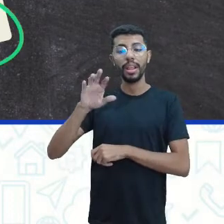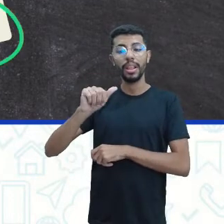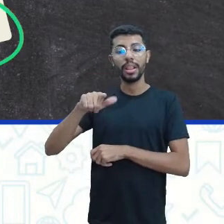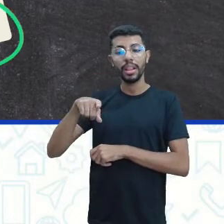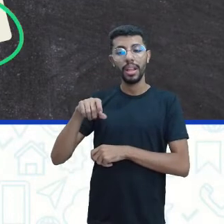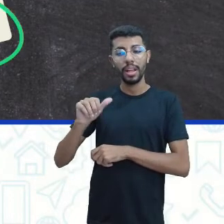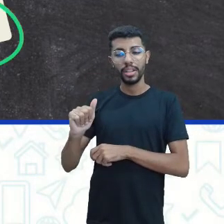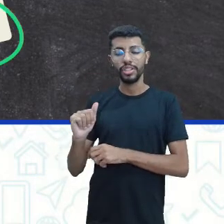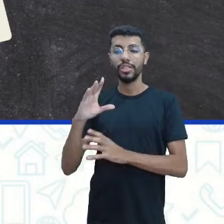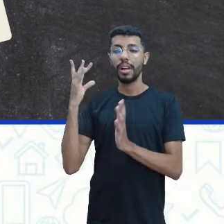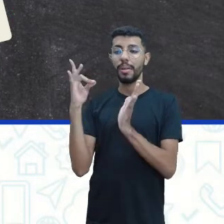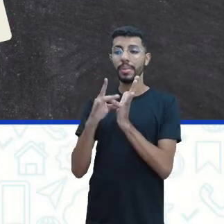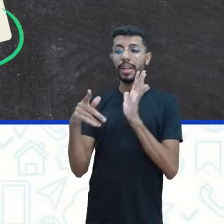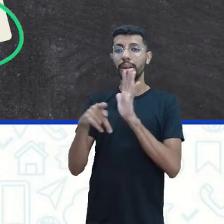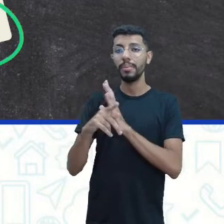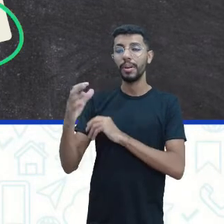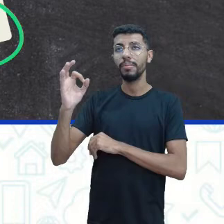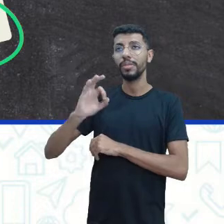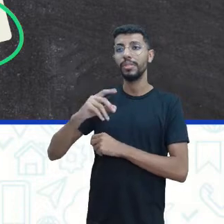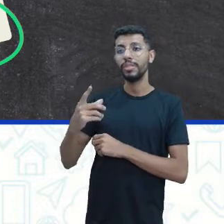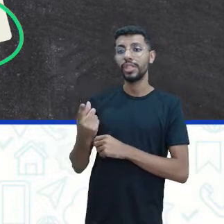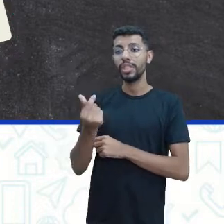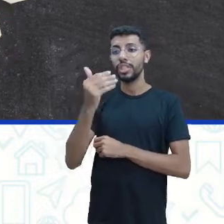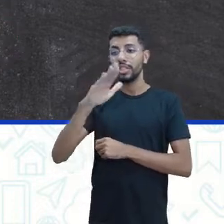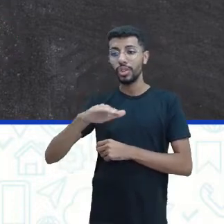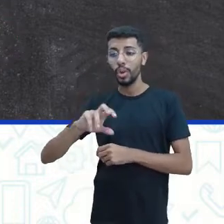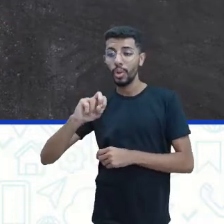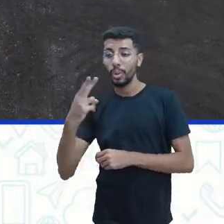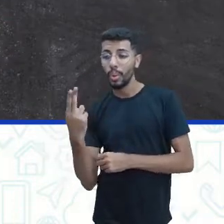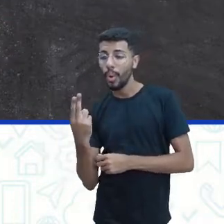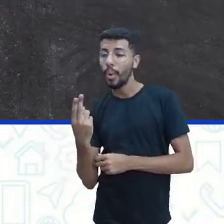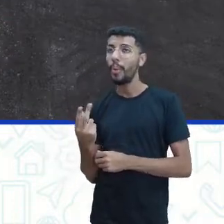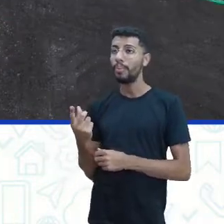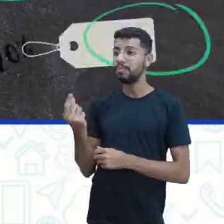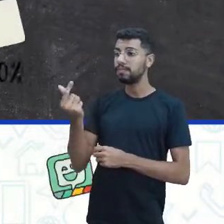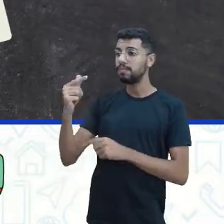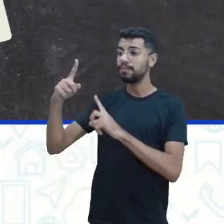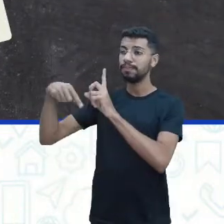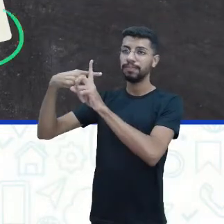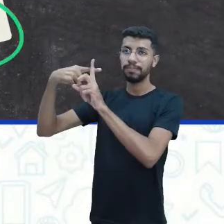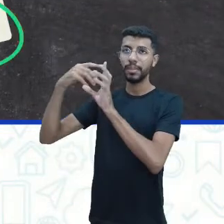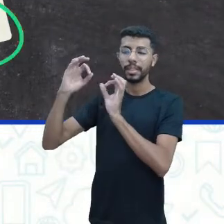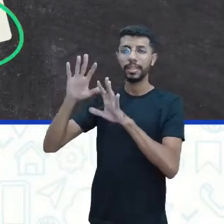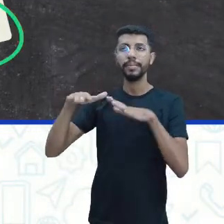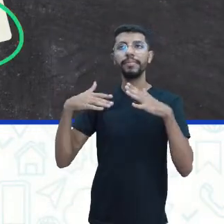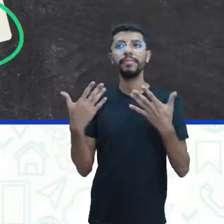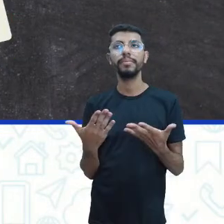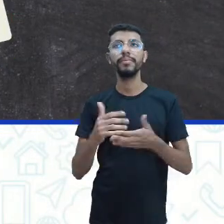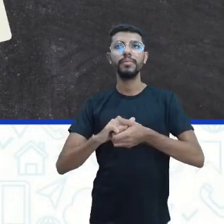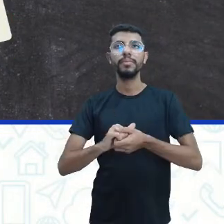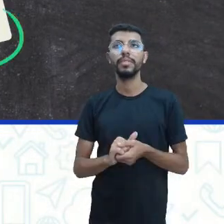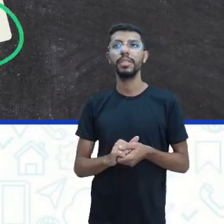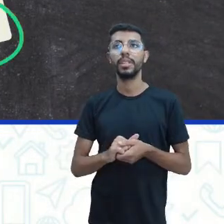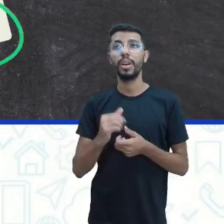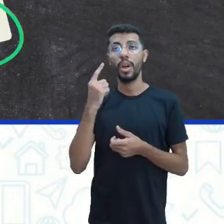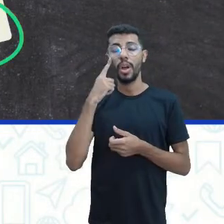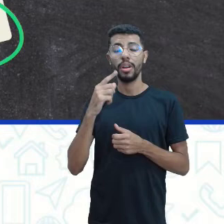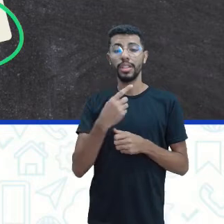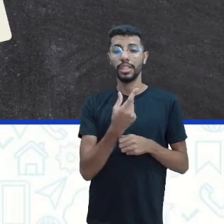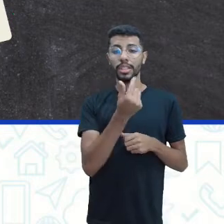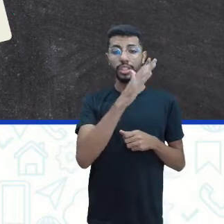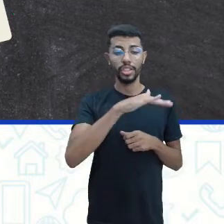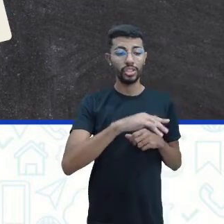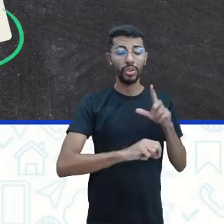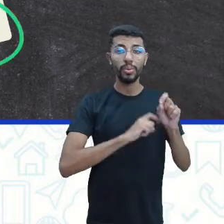como desconto ou como aumento desse preço, tá? Então, se a gente está trabalhando com desconto, a gente vai subtrair. Se a gente